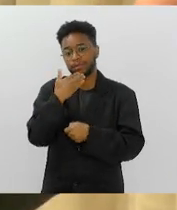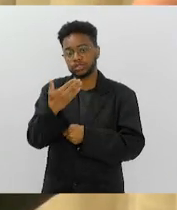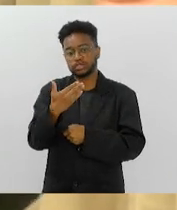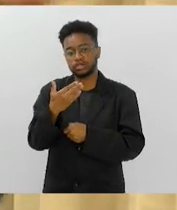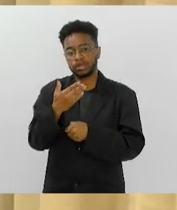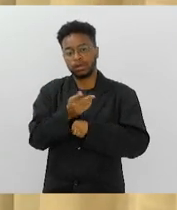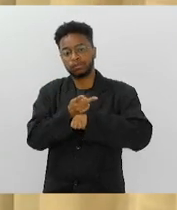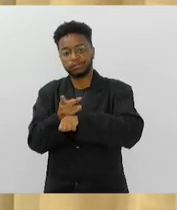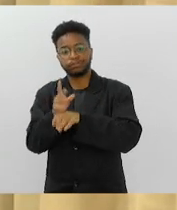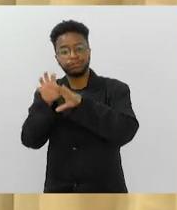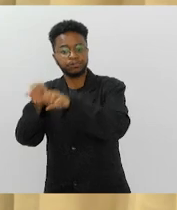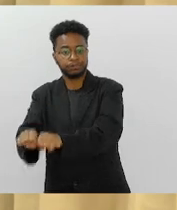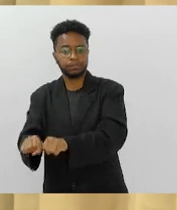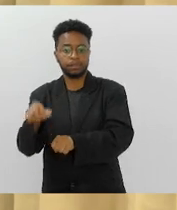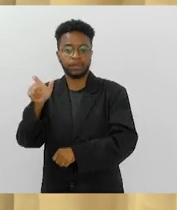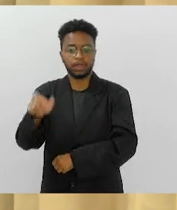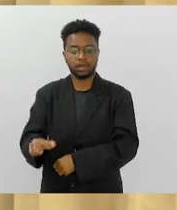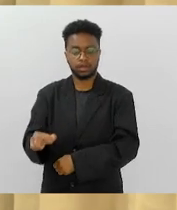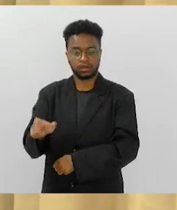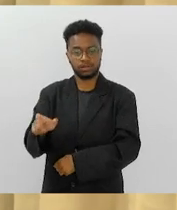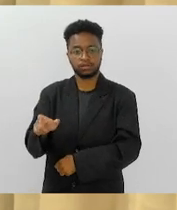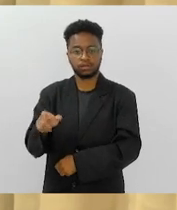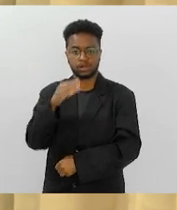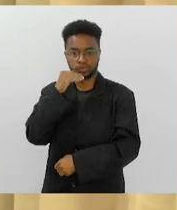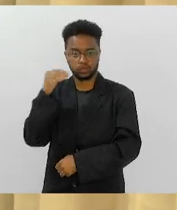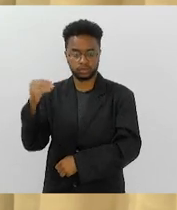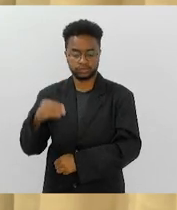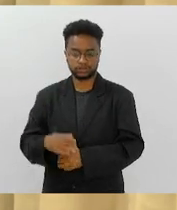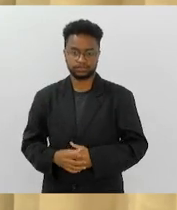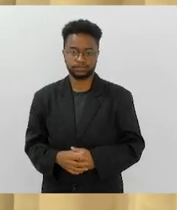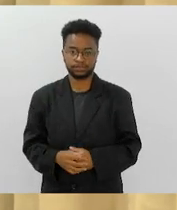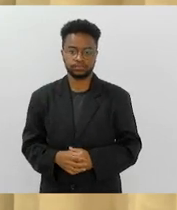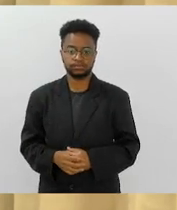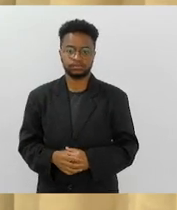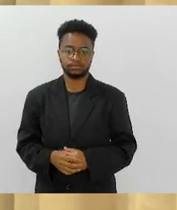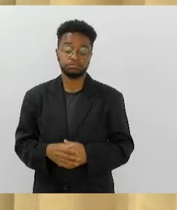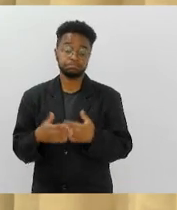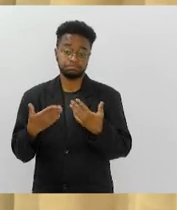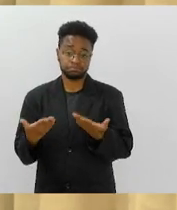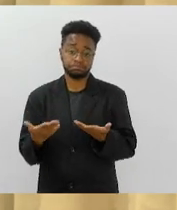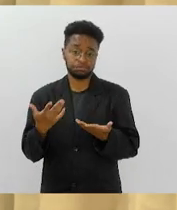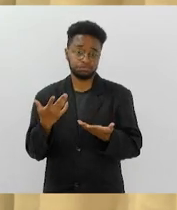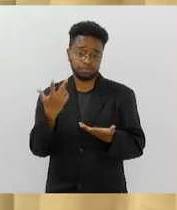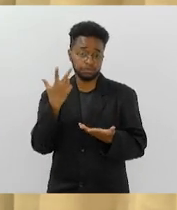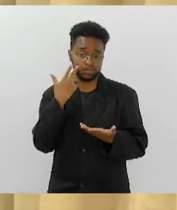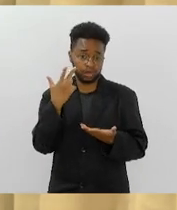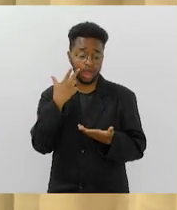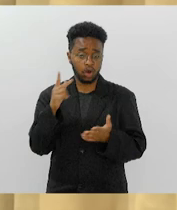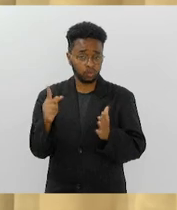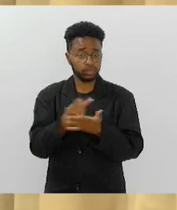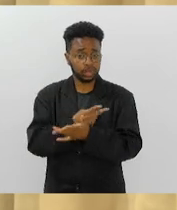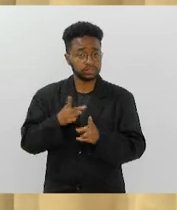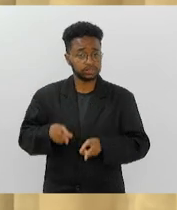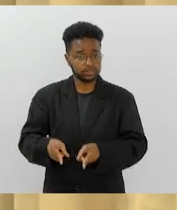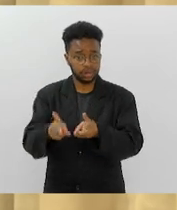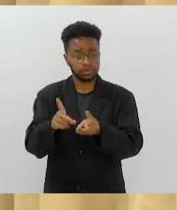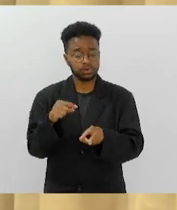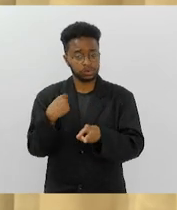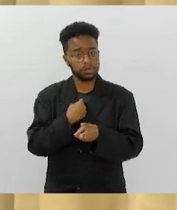para a residência desse adolescente. E é comum demais. O tempo todo a gente chega para a